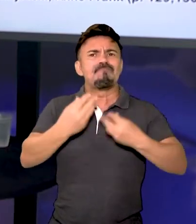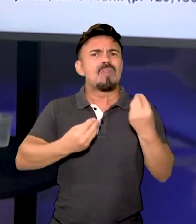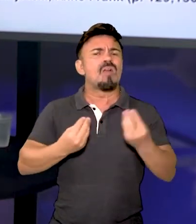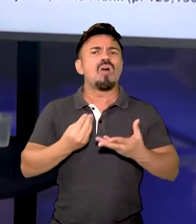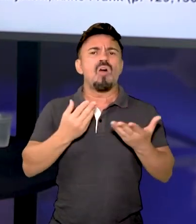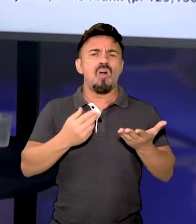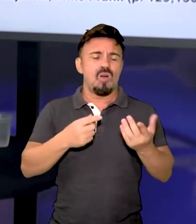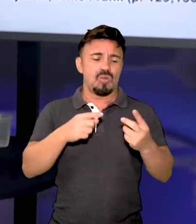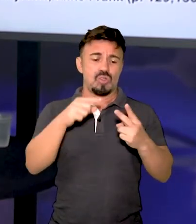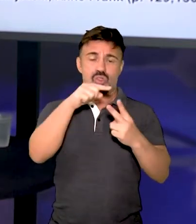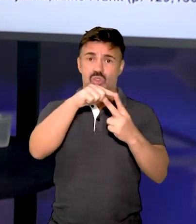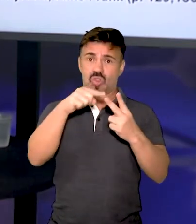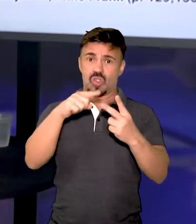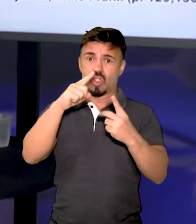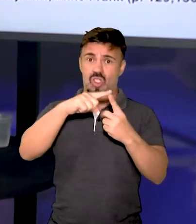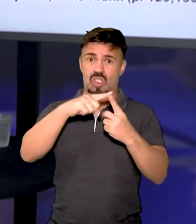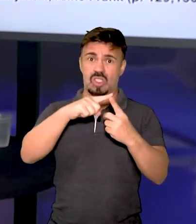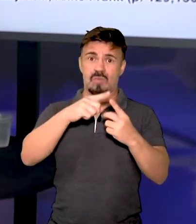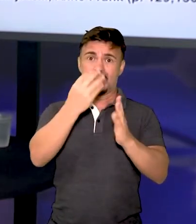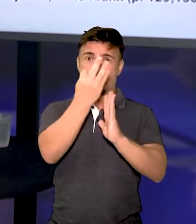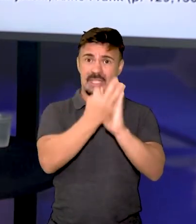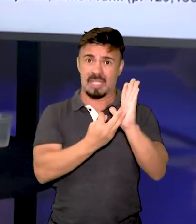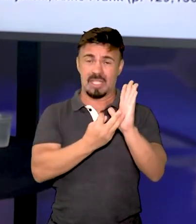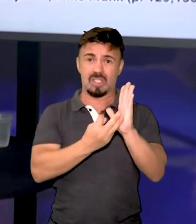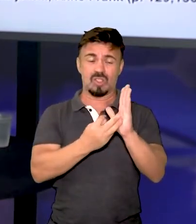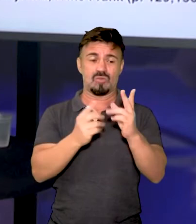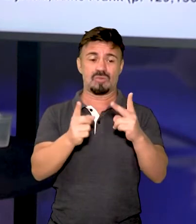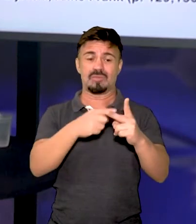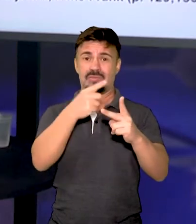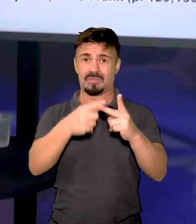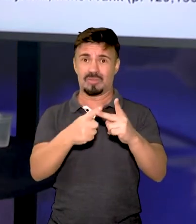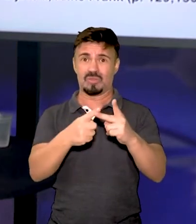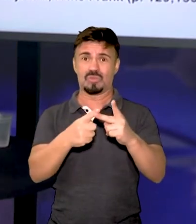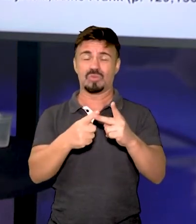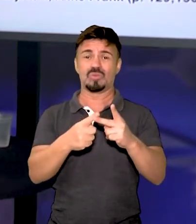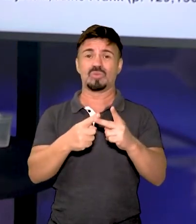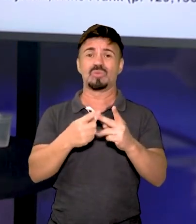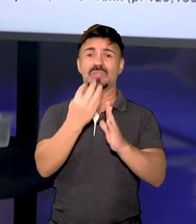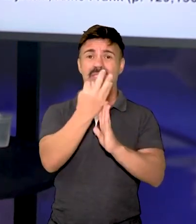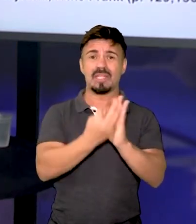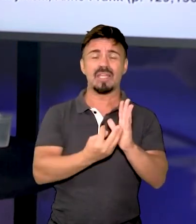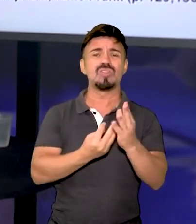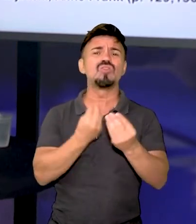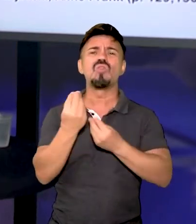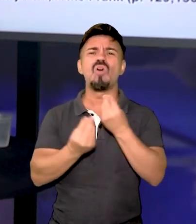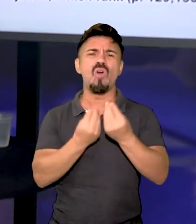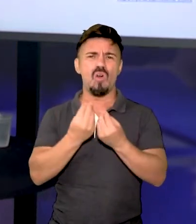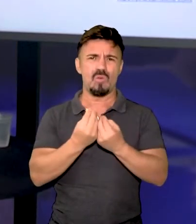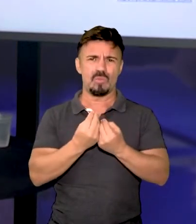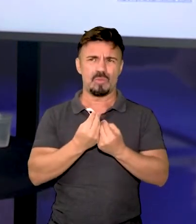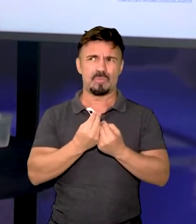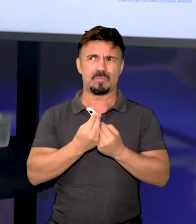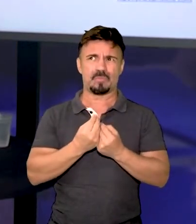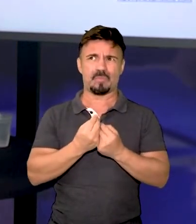dois tipos de textos, o primeiro e o segundo. Então, vamos analisar um pouco mais.